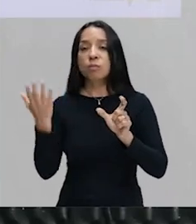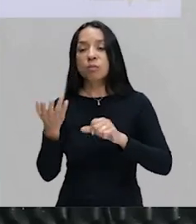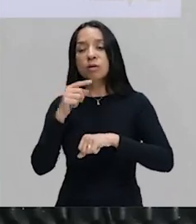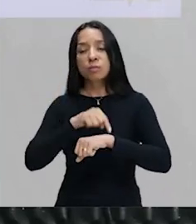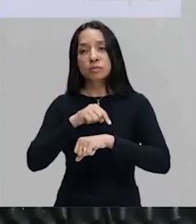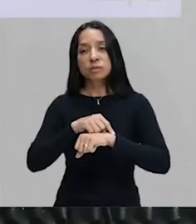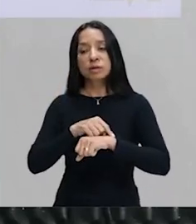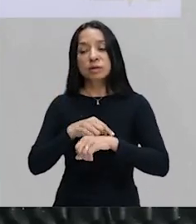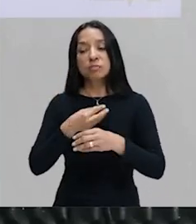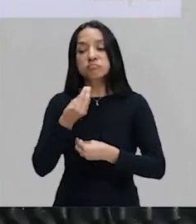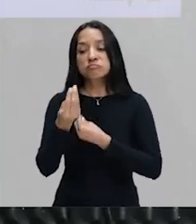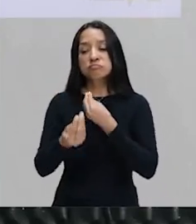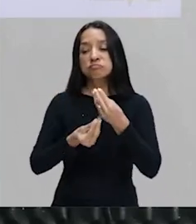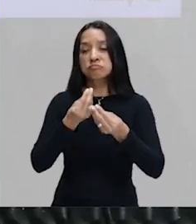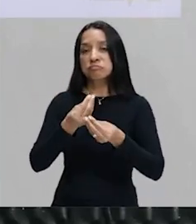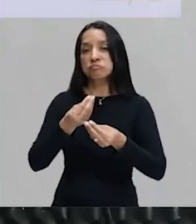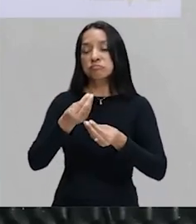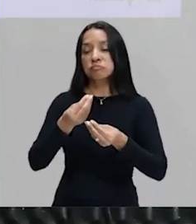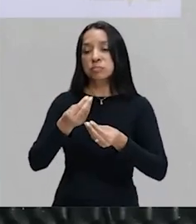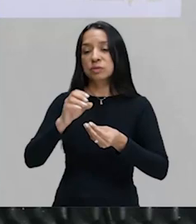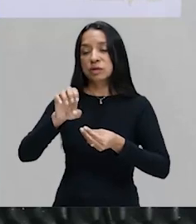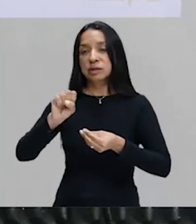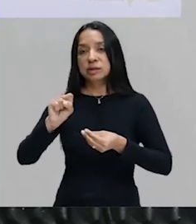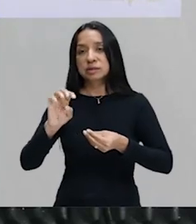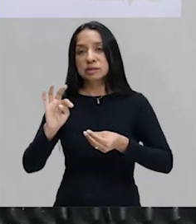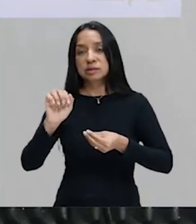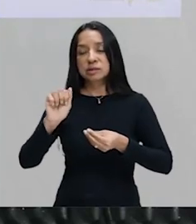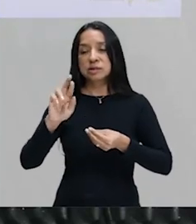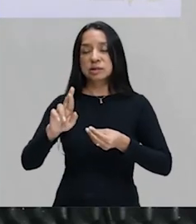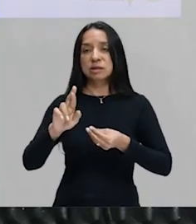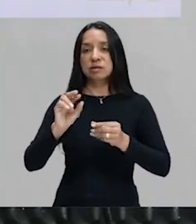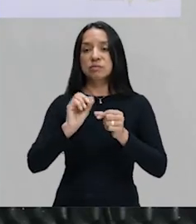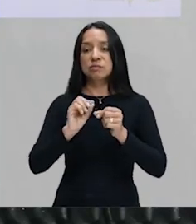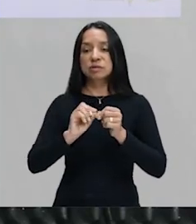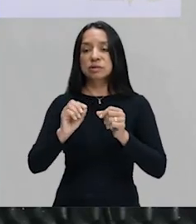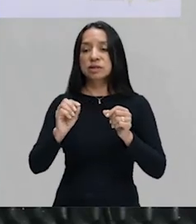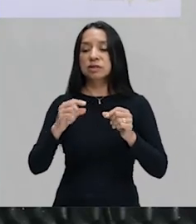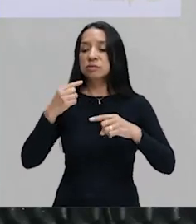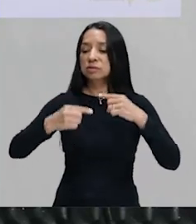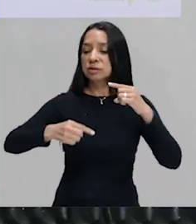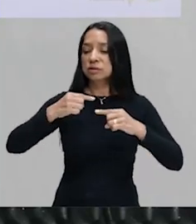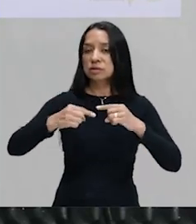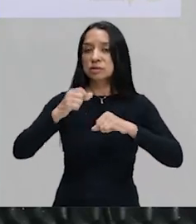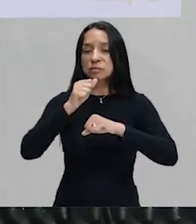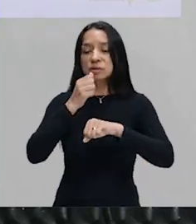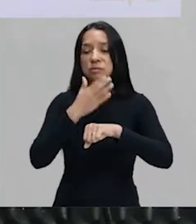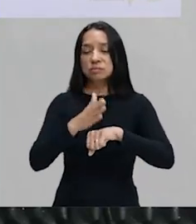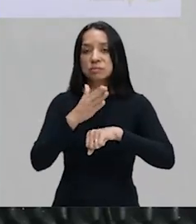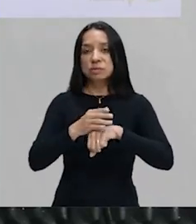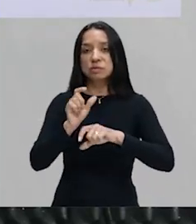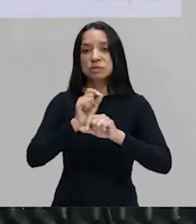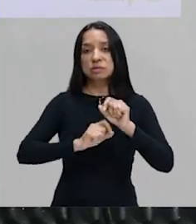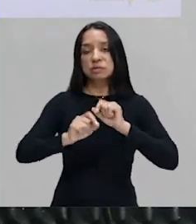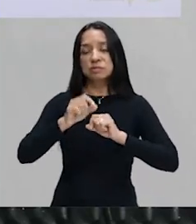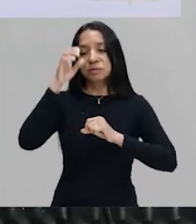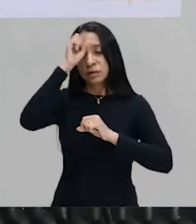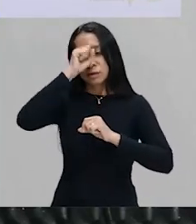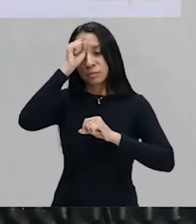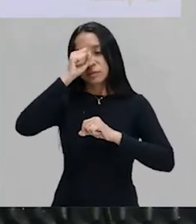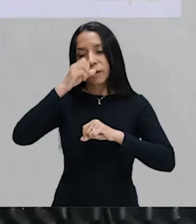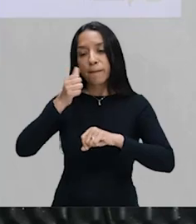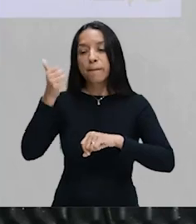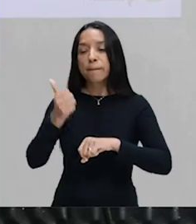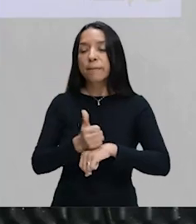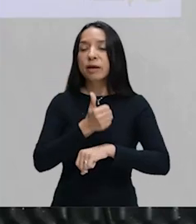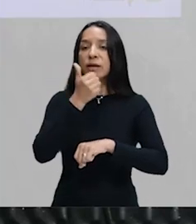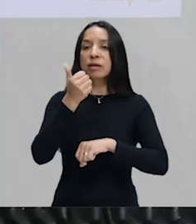qual é o modo em que ele está. É só fazendo essa dinâmica de atividade que você vai aprender